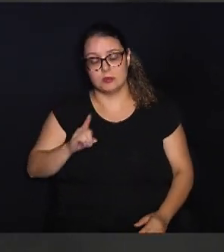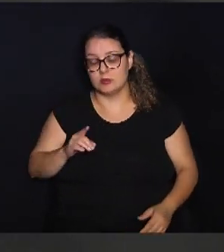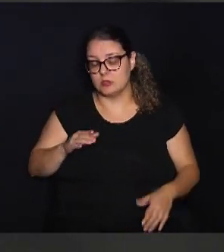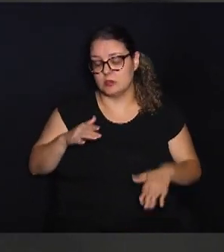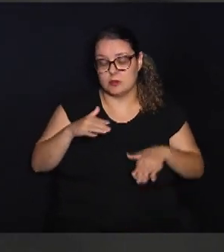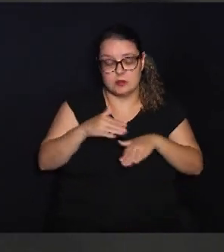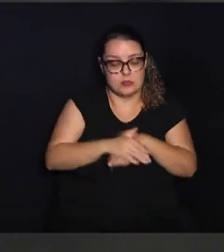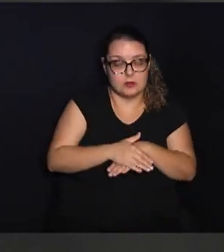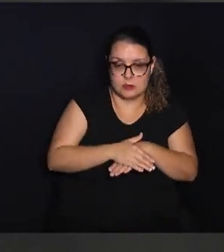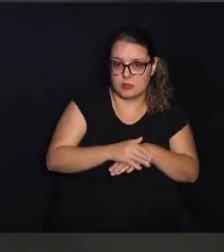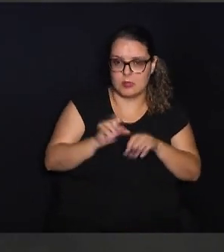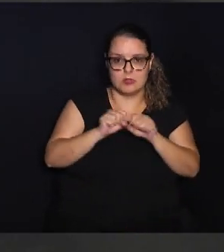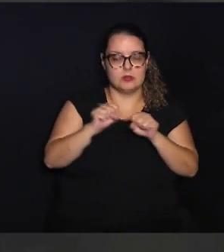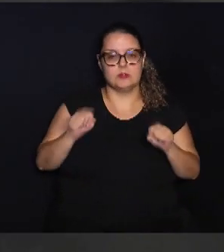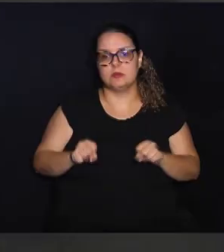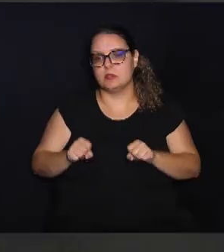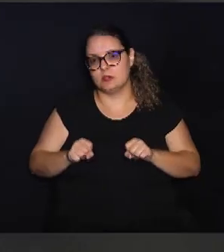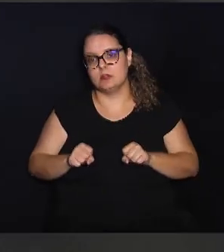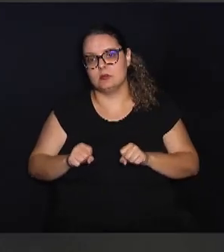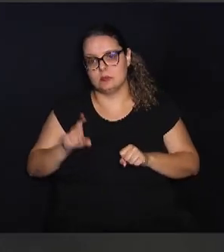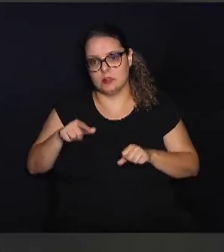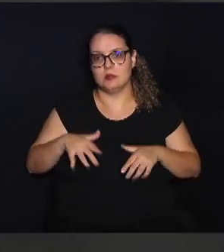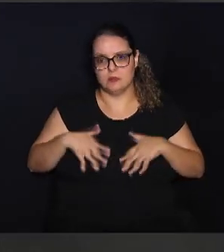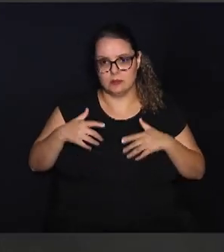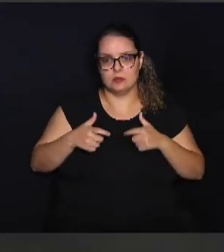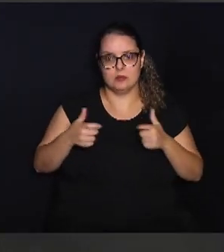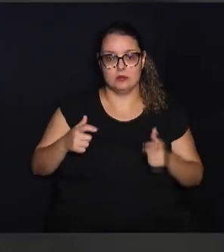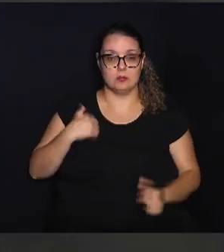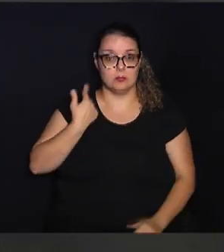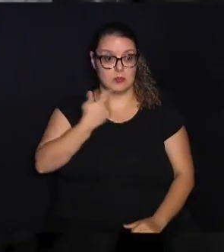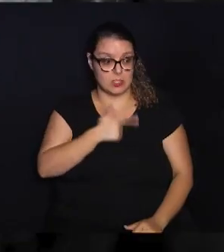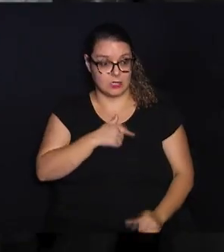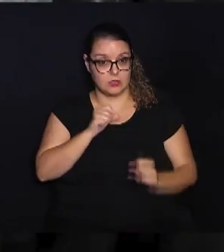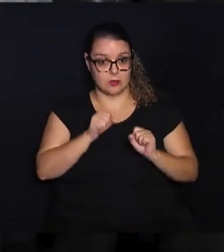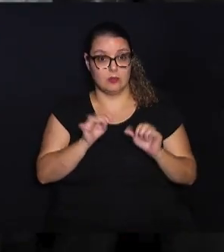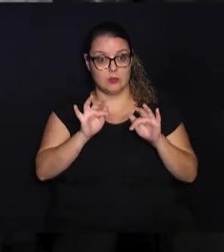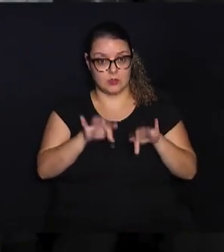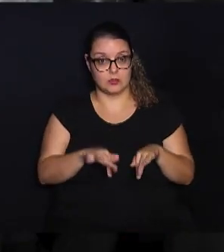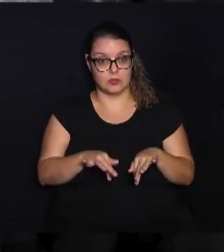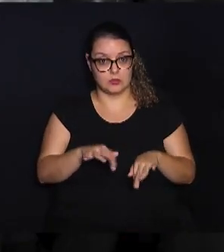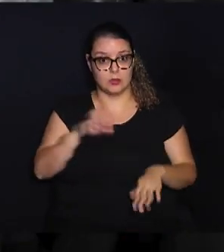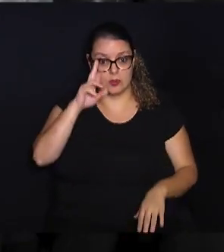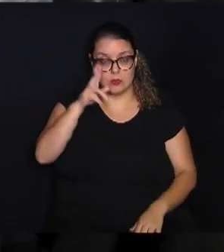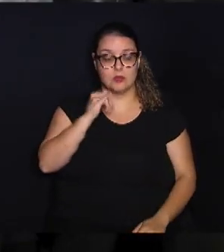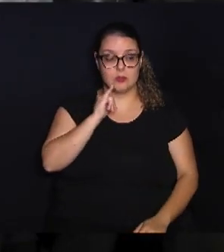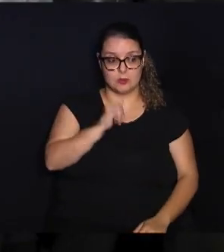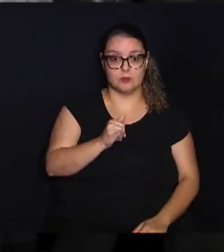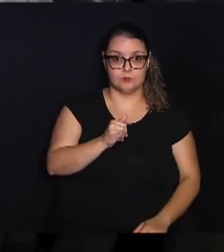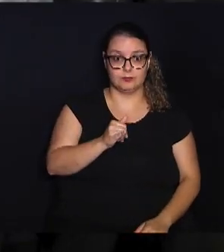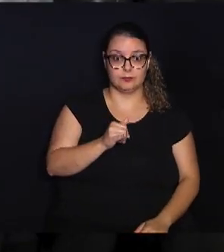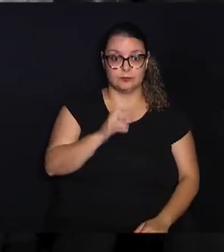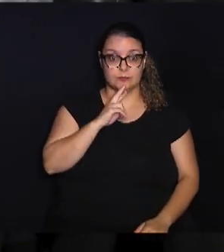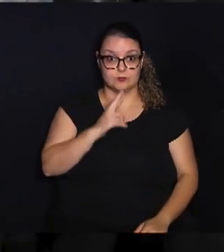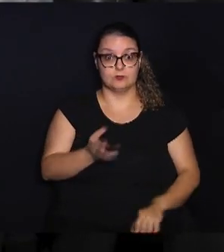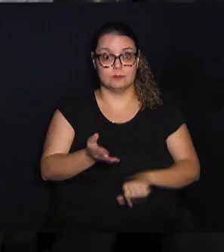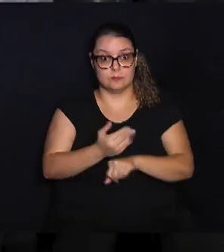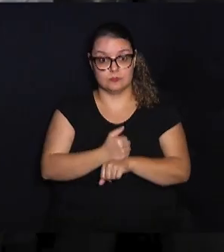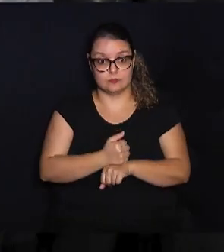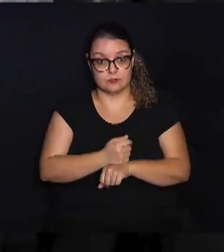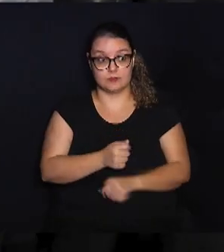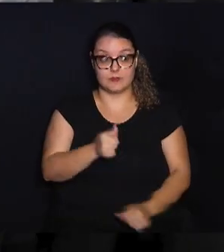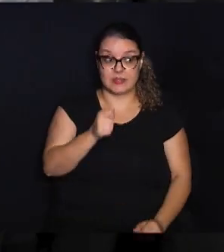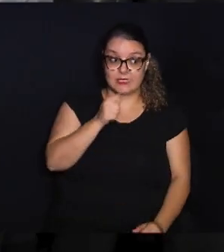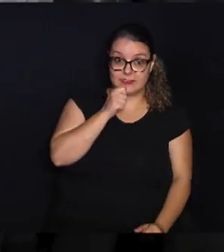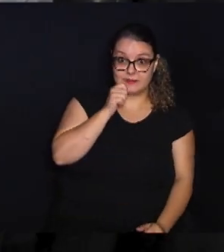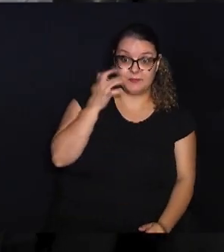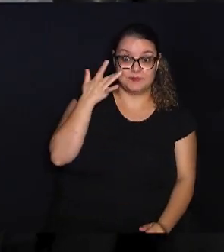sistema, né? Então, acho que esse é o maior orgulho que eu tenho. Para a gente poder encerrar, o senhor já disse em resposta anterior que ainda não sabe o